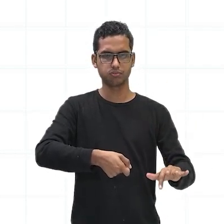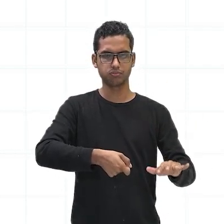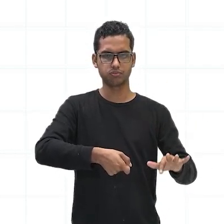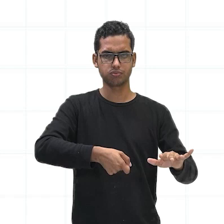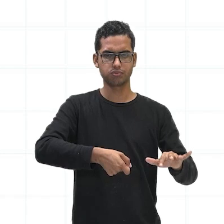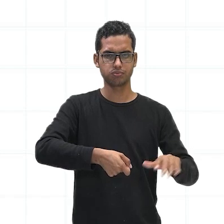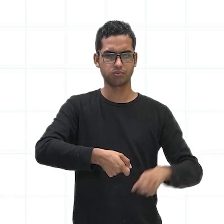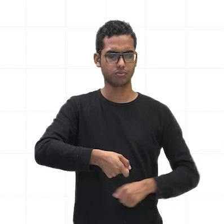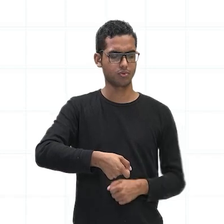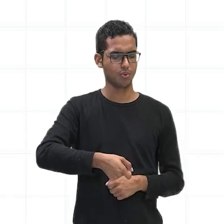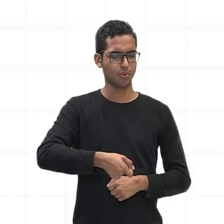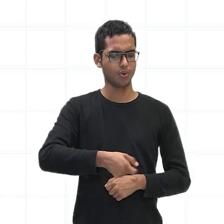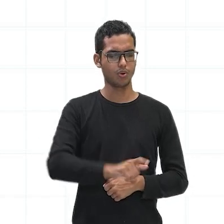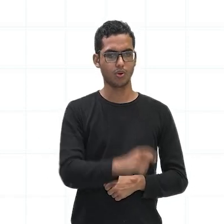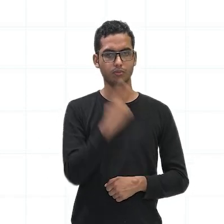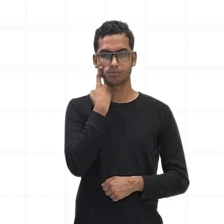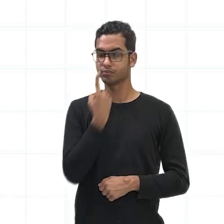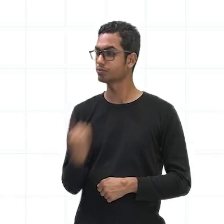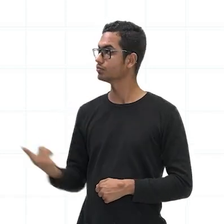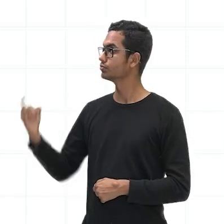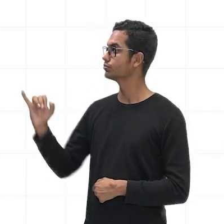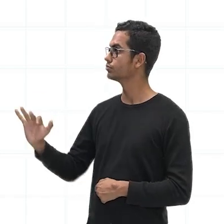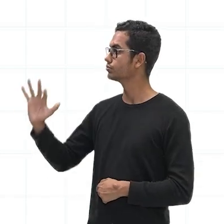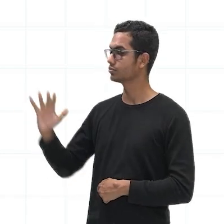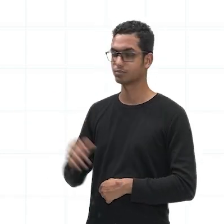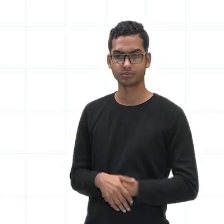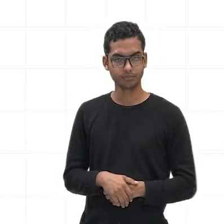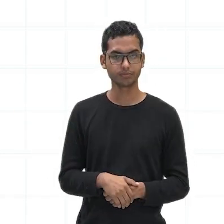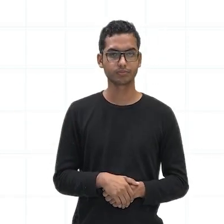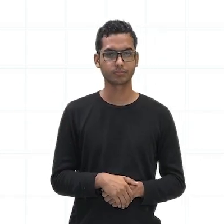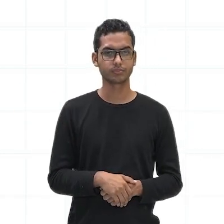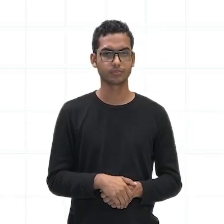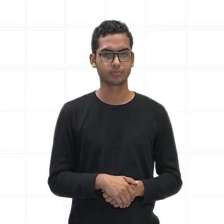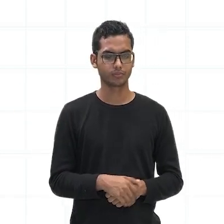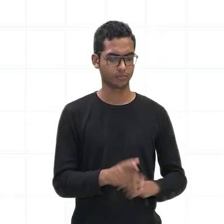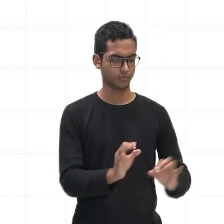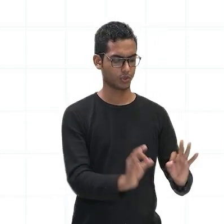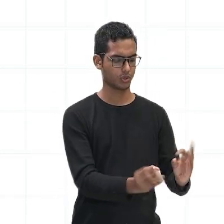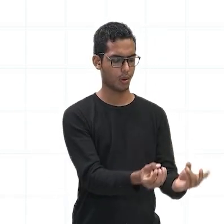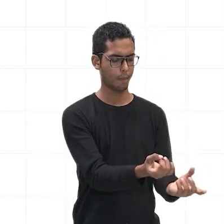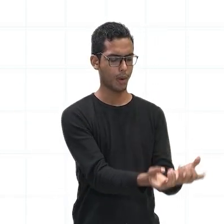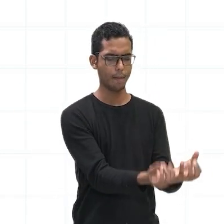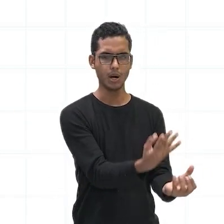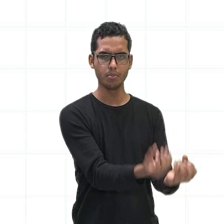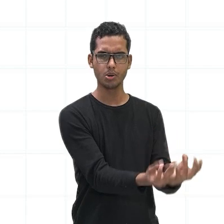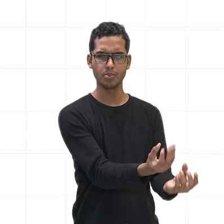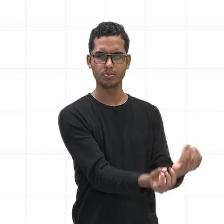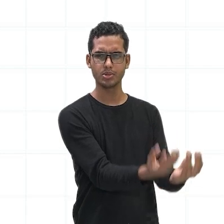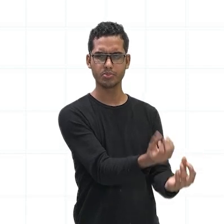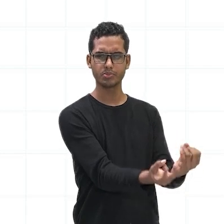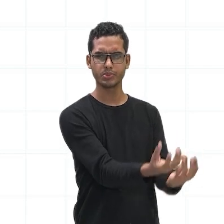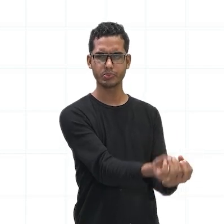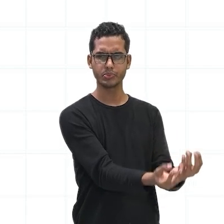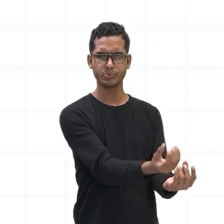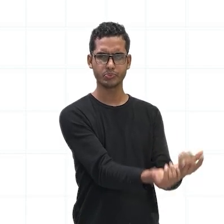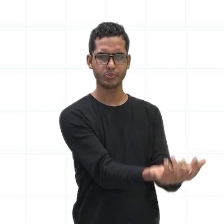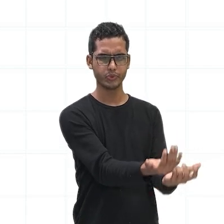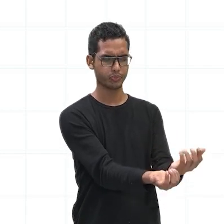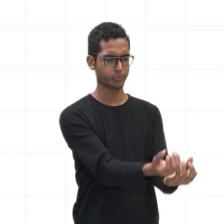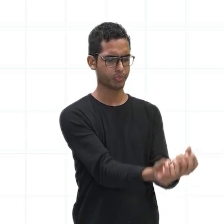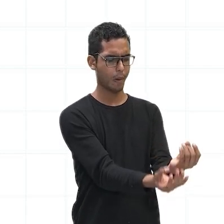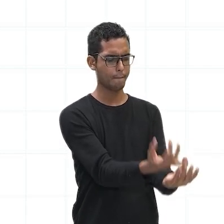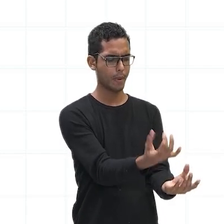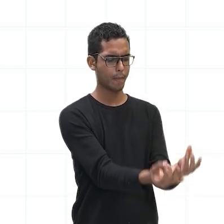mais elevada, você visualiza ali essa água movimentando, né? São as moléculas da água se agitando. Então a gente tem uma